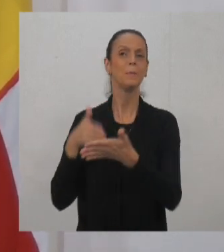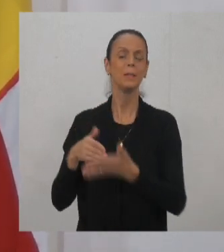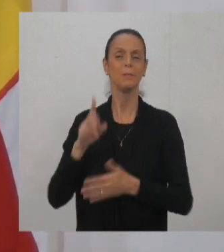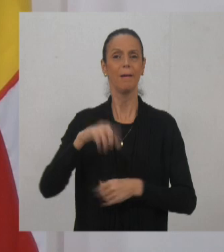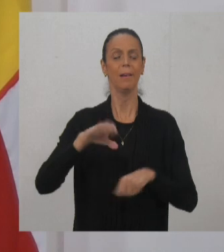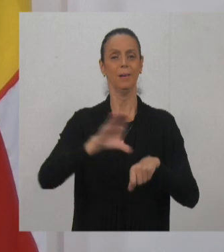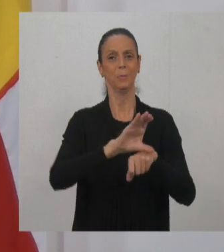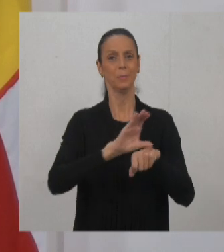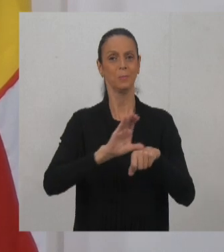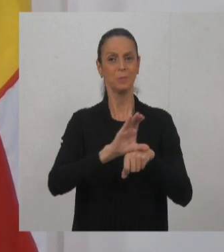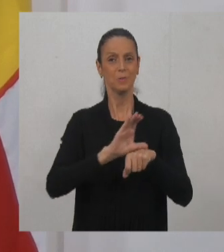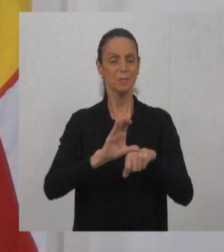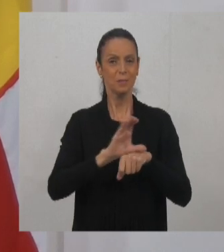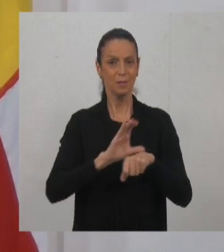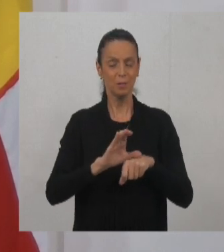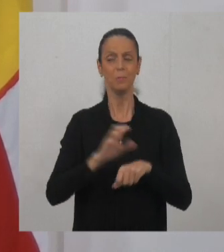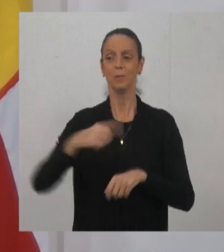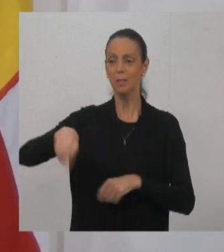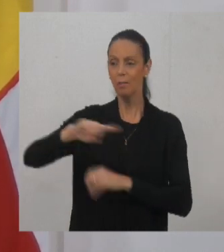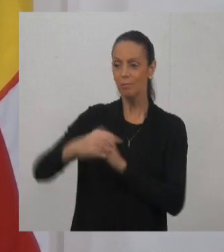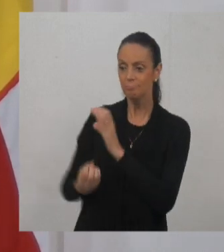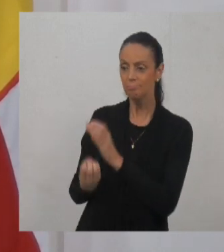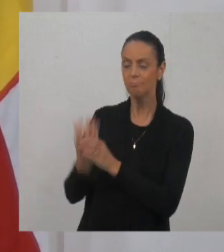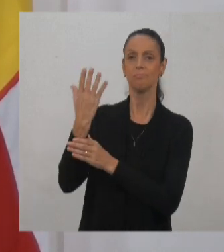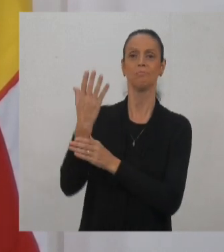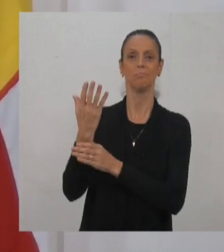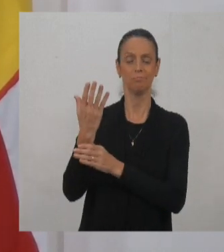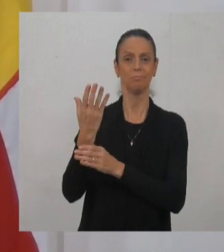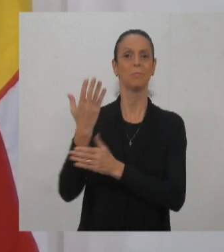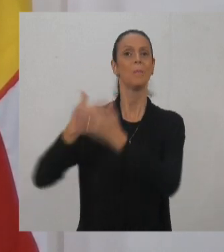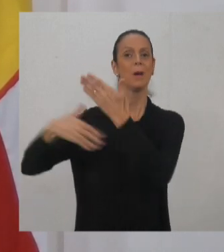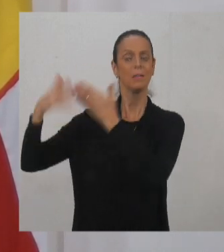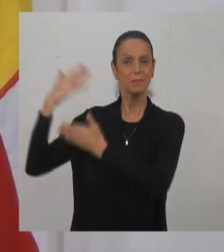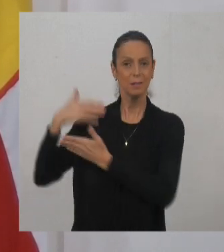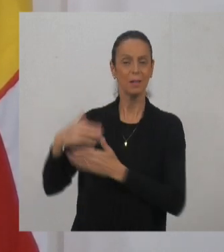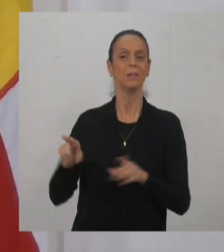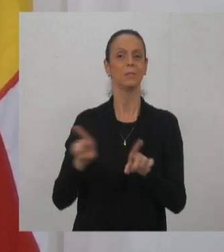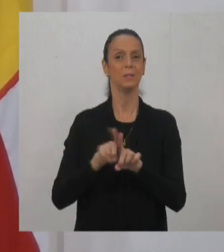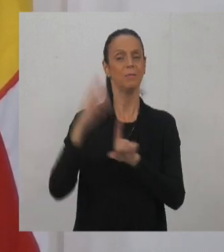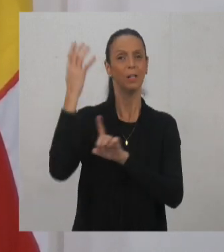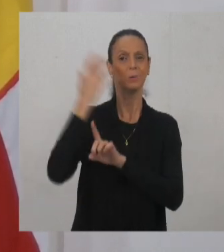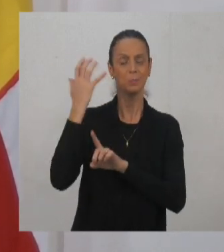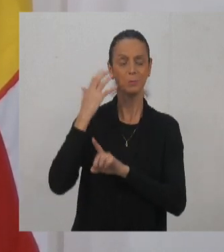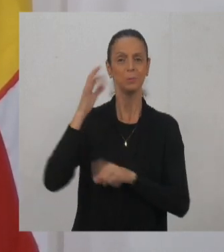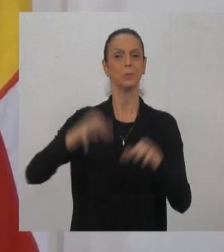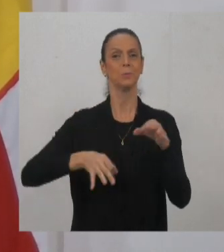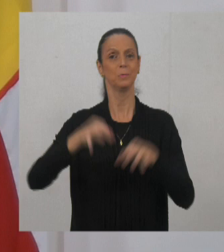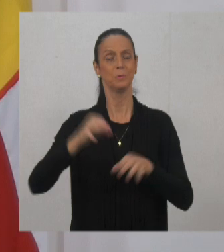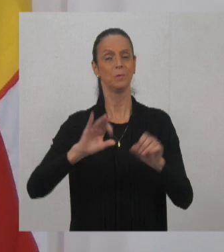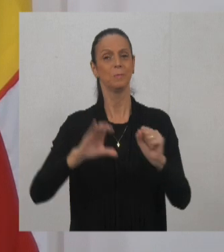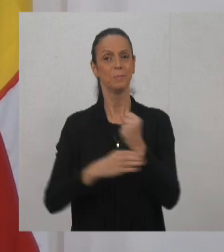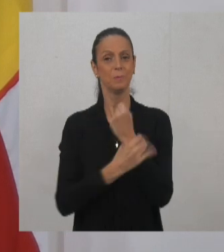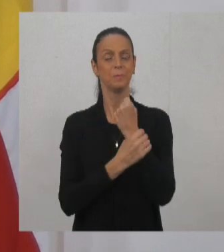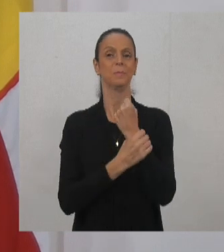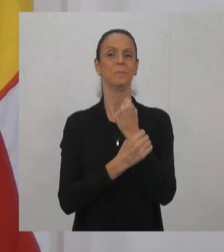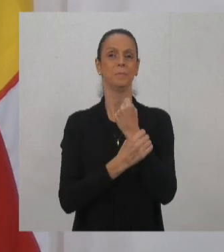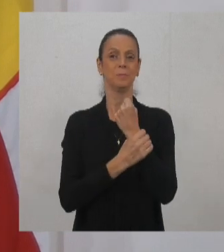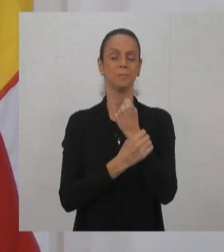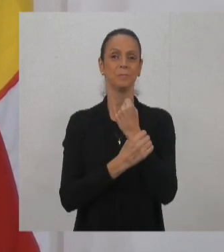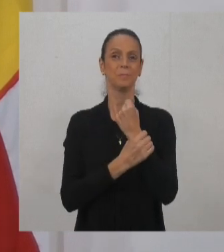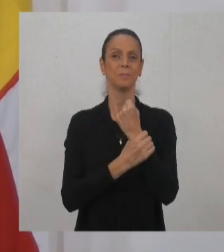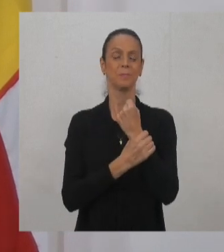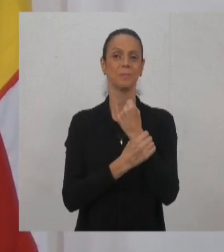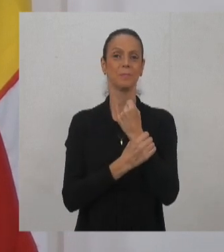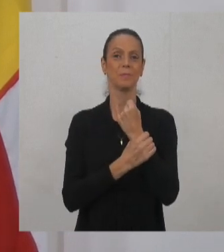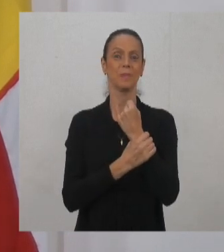constituições, por ela mesma criadas, nas suas horas de inspiração jurídica, em garantia contra os